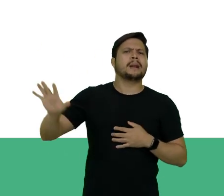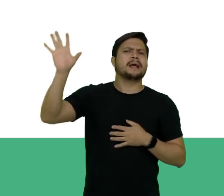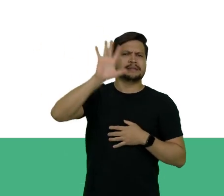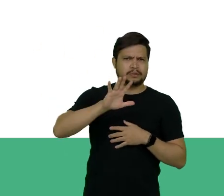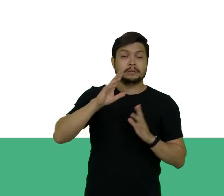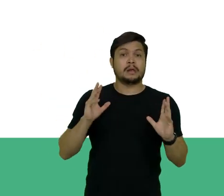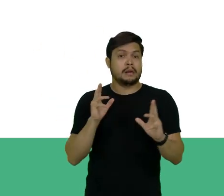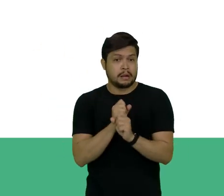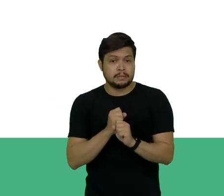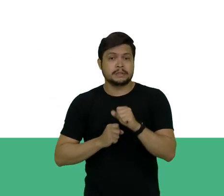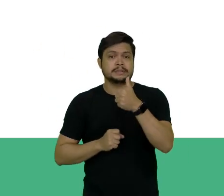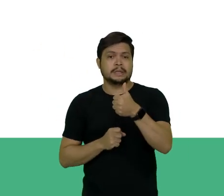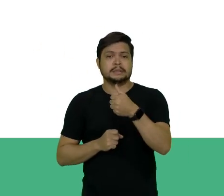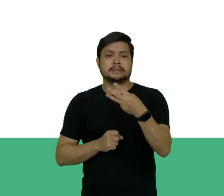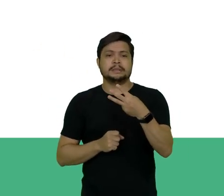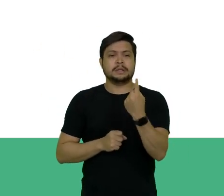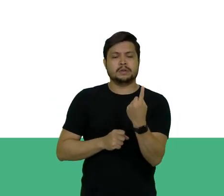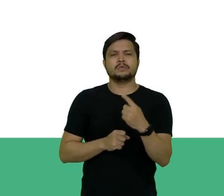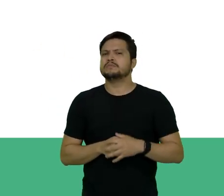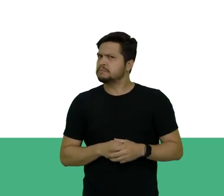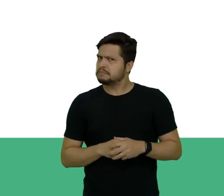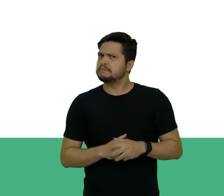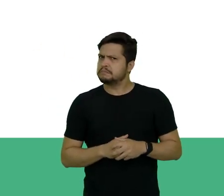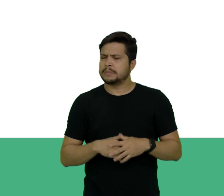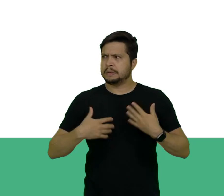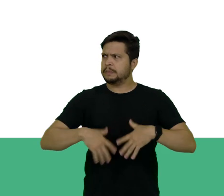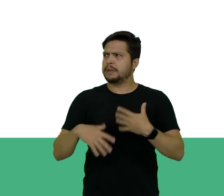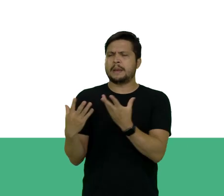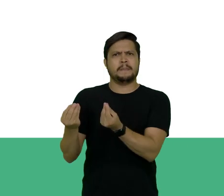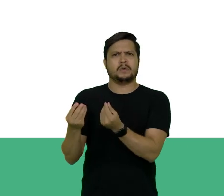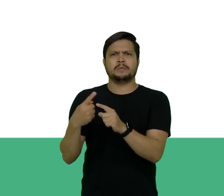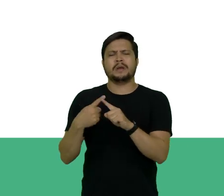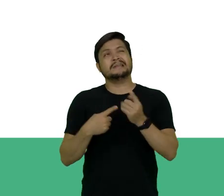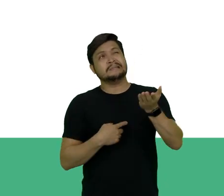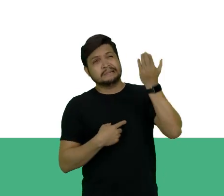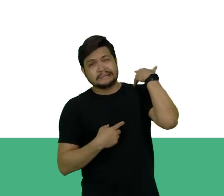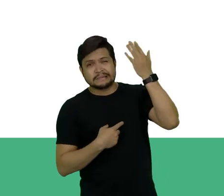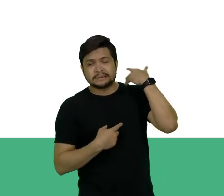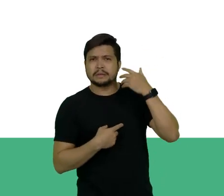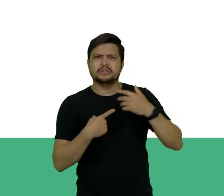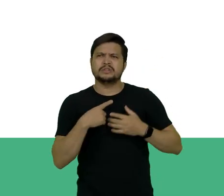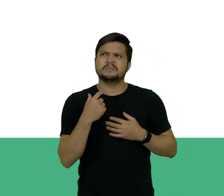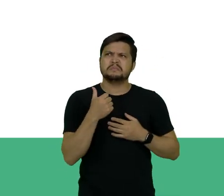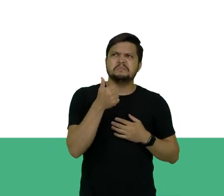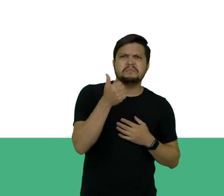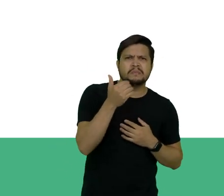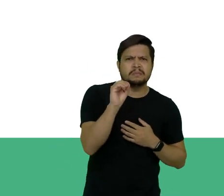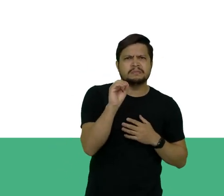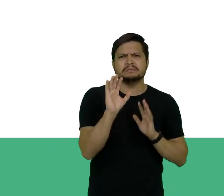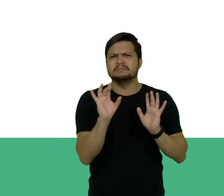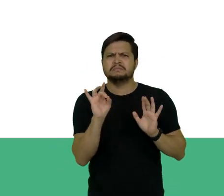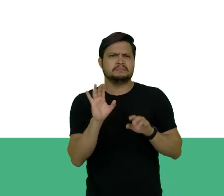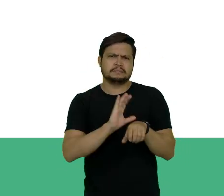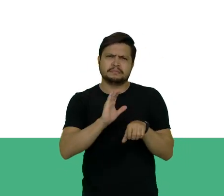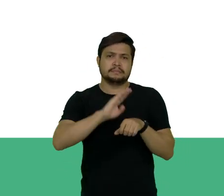Tem 131 cursos. Eu falei, nossa, é muito curso de zootecnia, né? Naquele começo lá, sei lá, não tinha uns 10